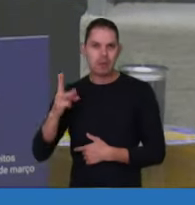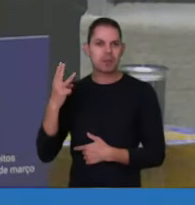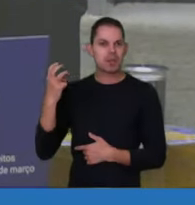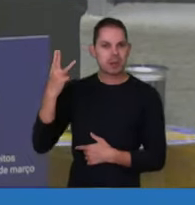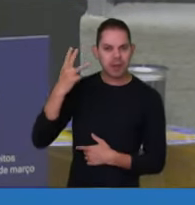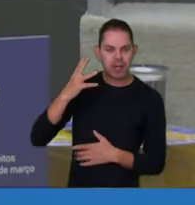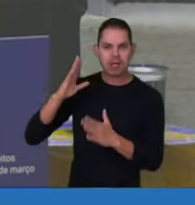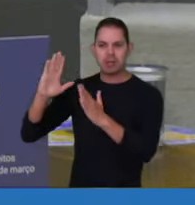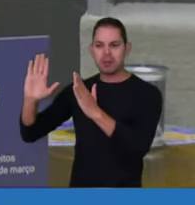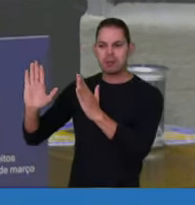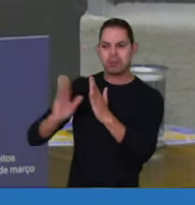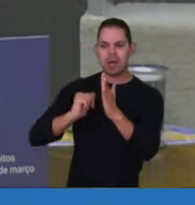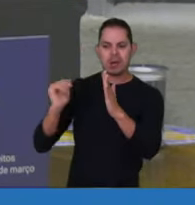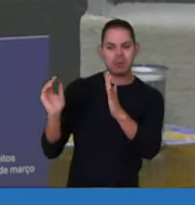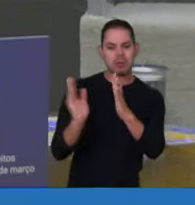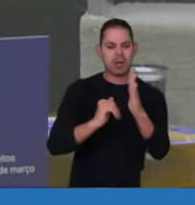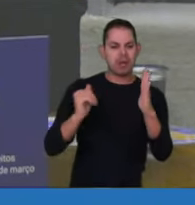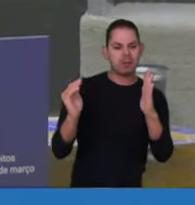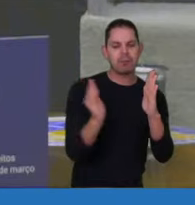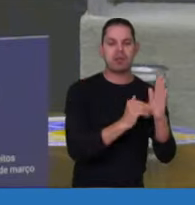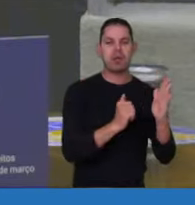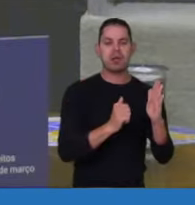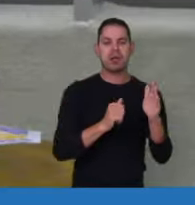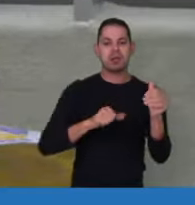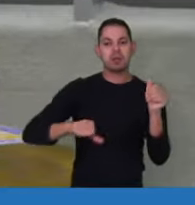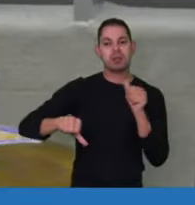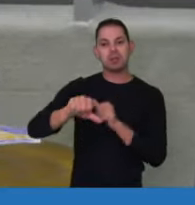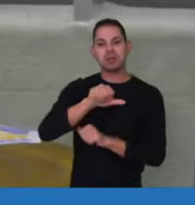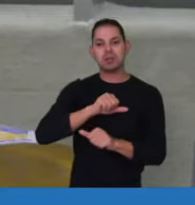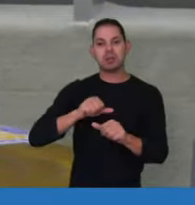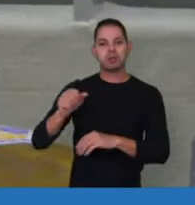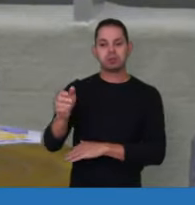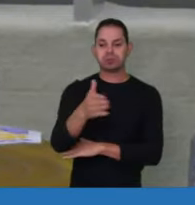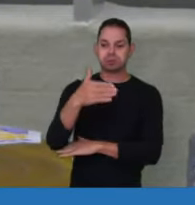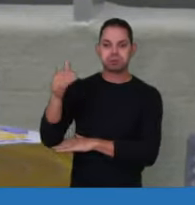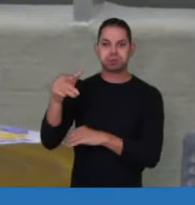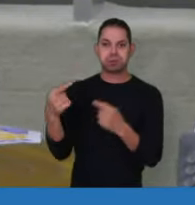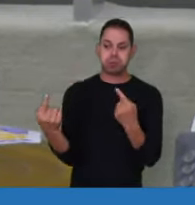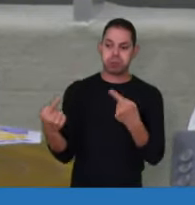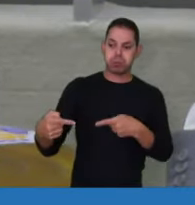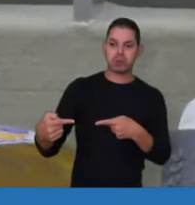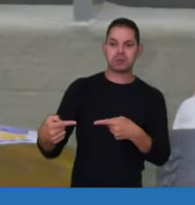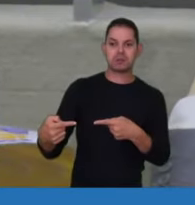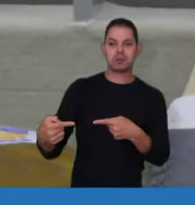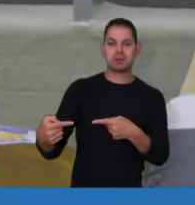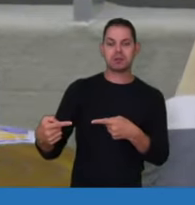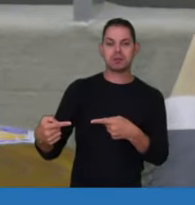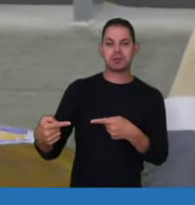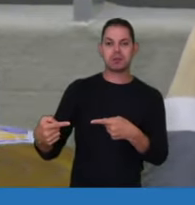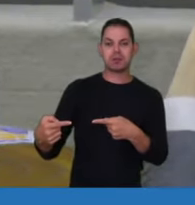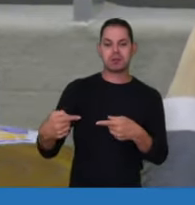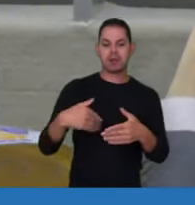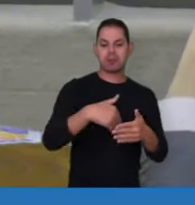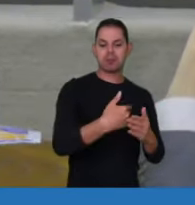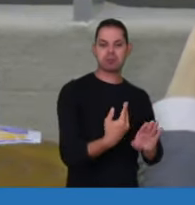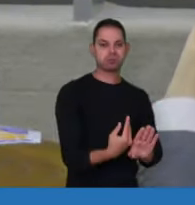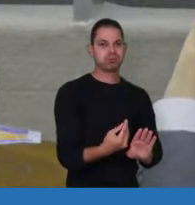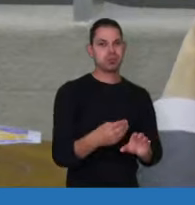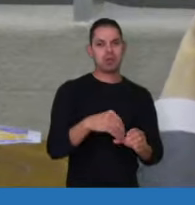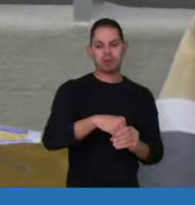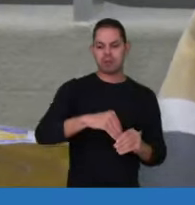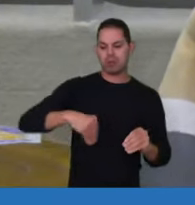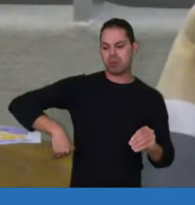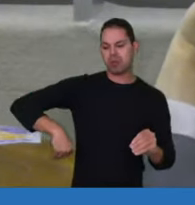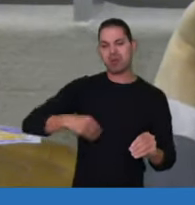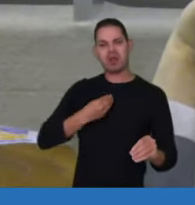arrancada, foi transformada em bandeira no oposto para negar a vida de